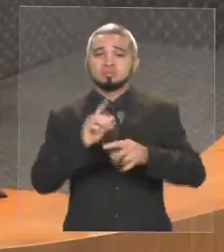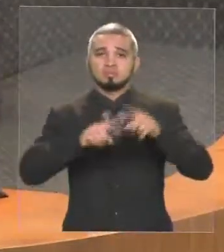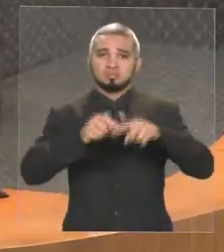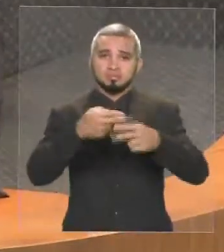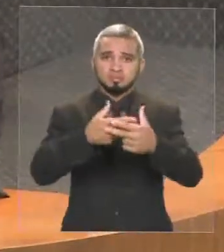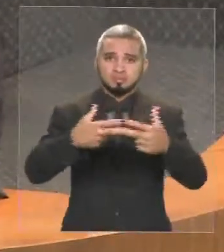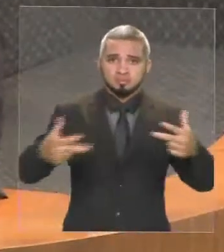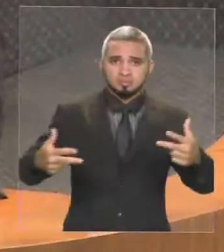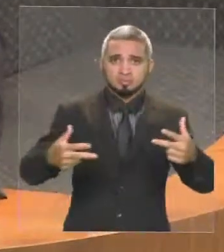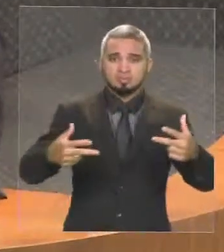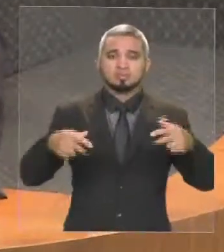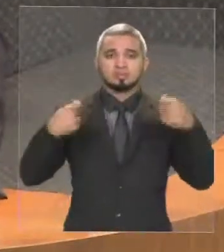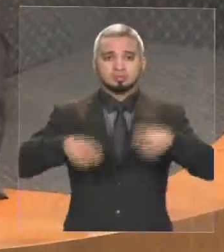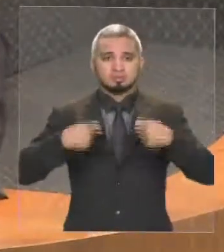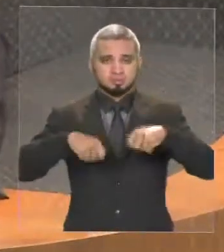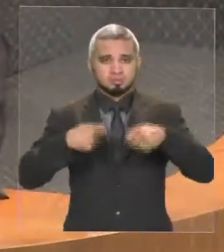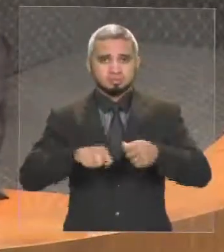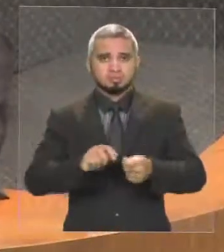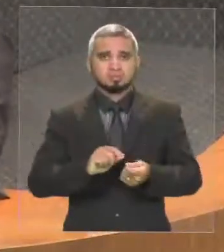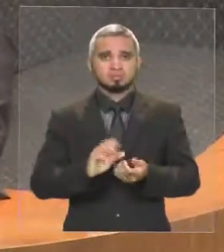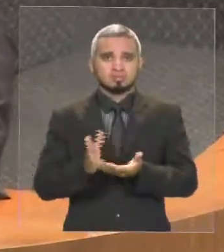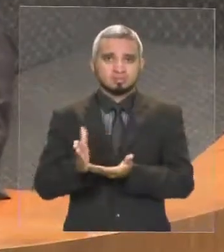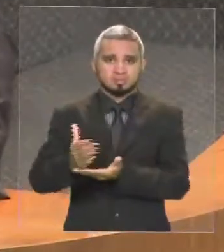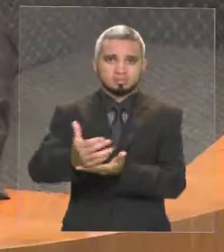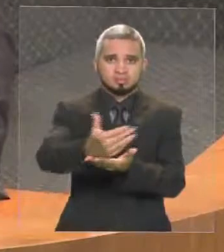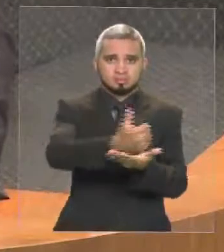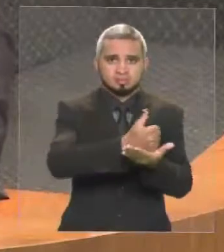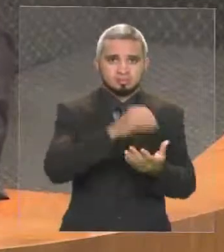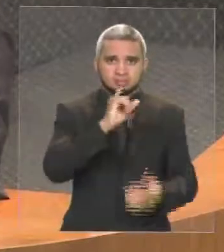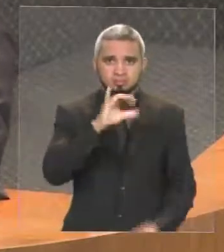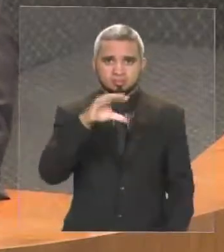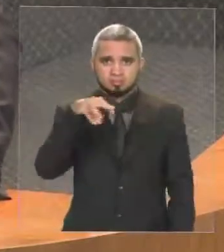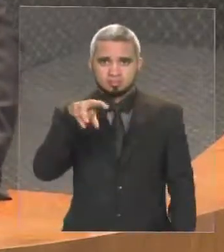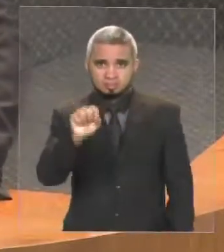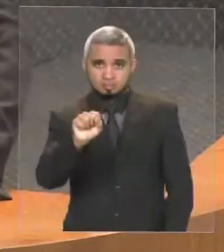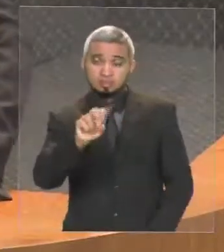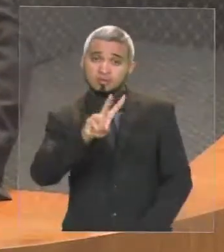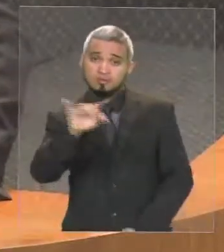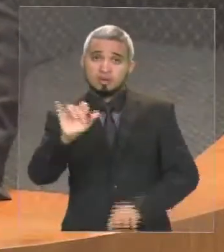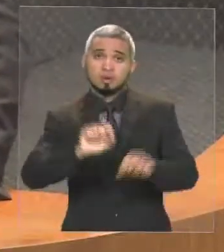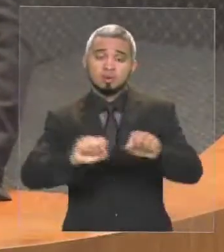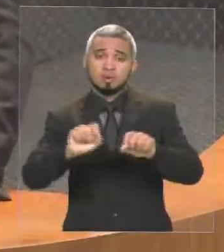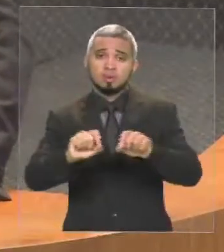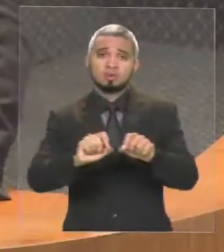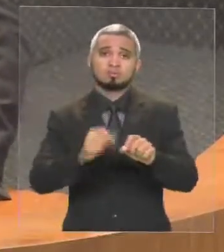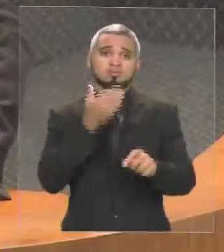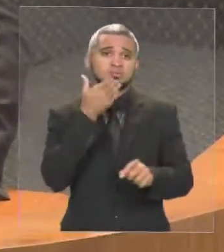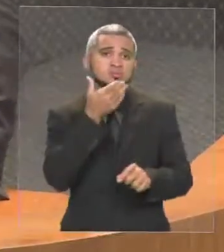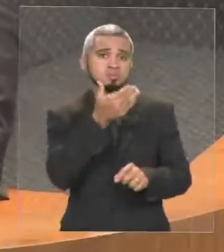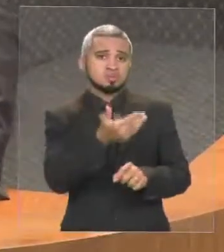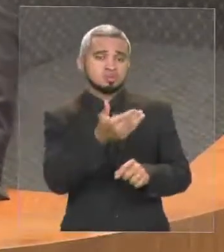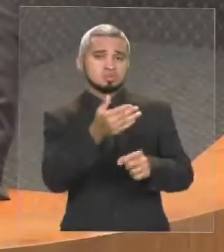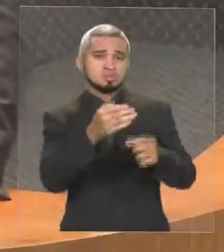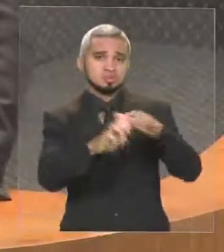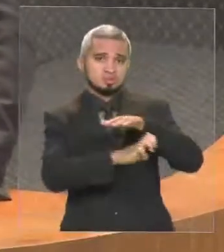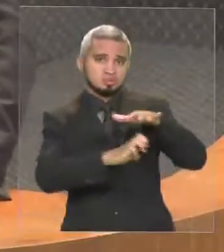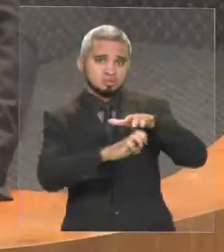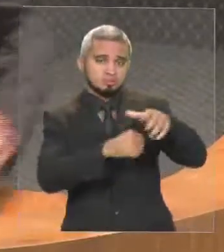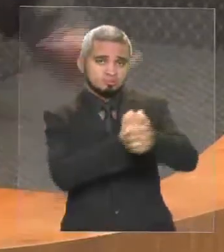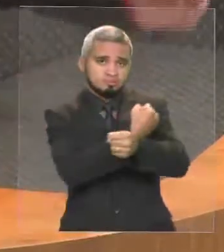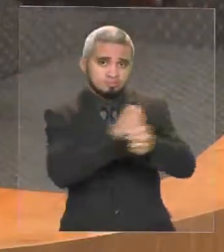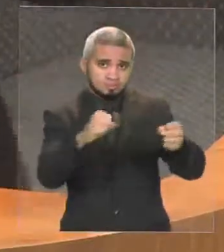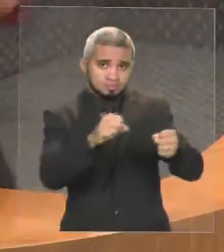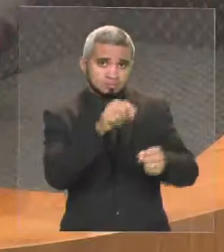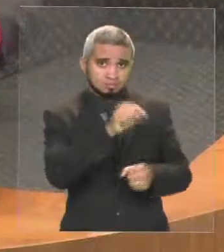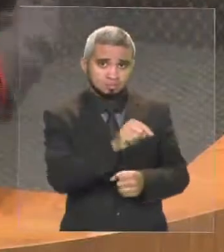à substituição tributária, que serão cobrados aos centros de distribuição que se adequarem à lei,